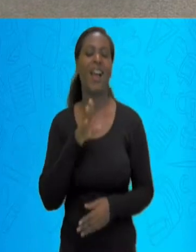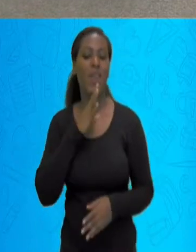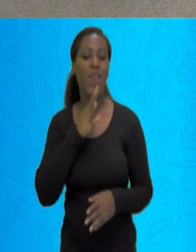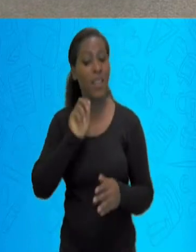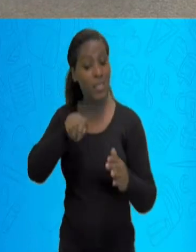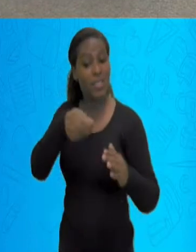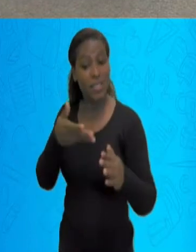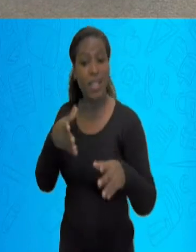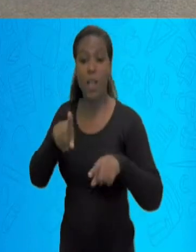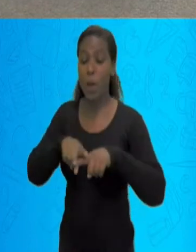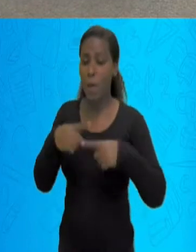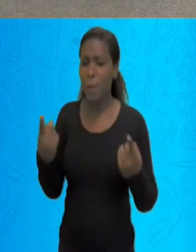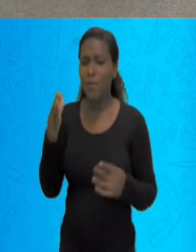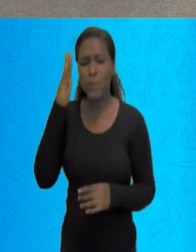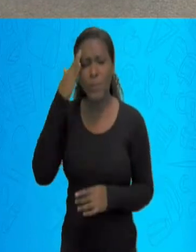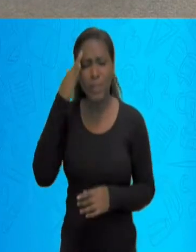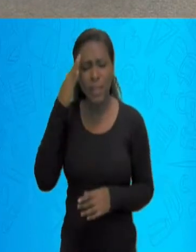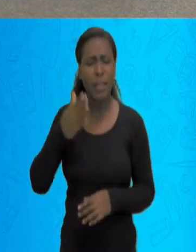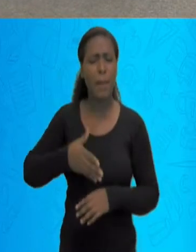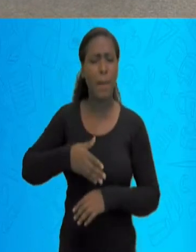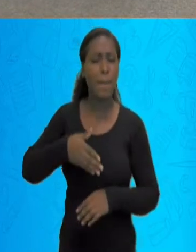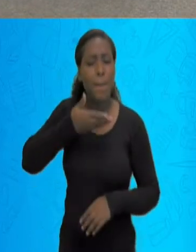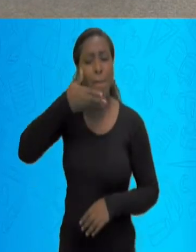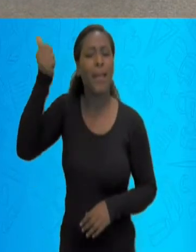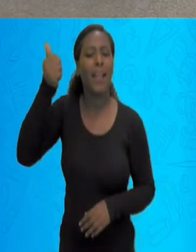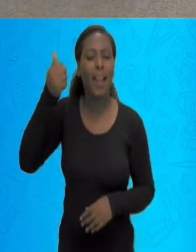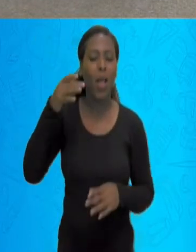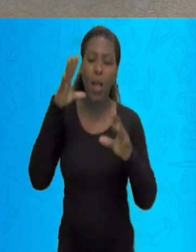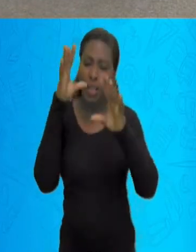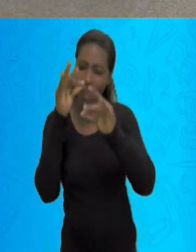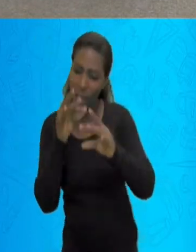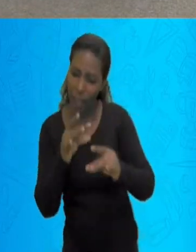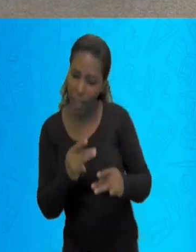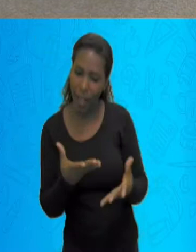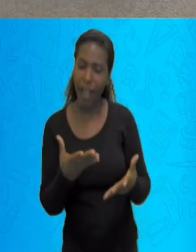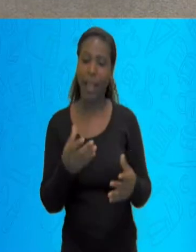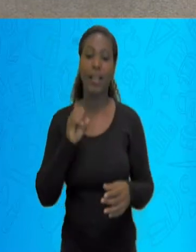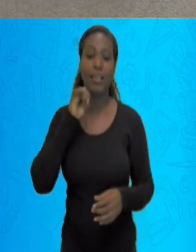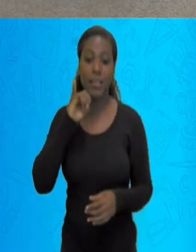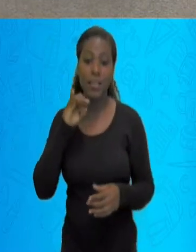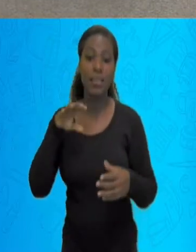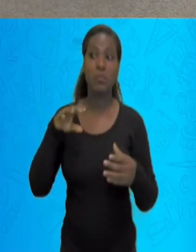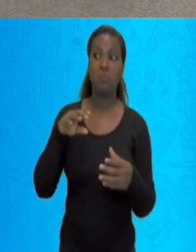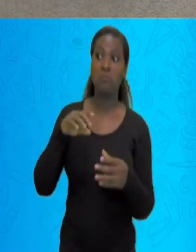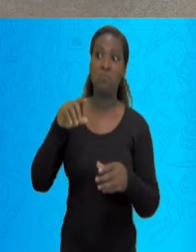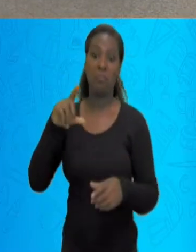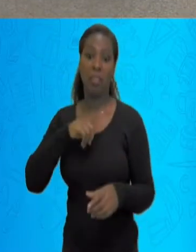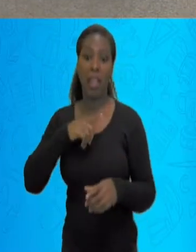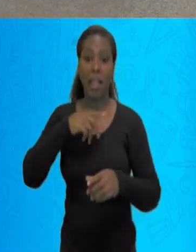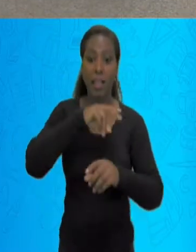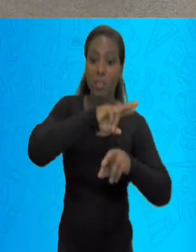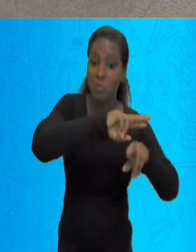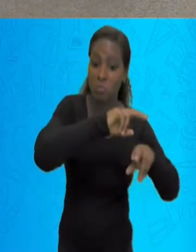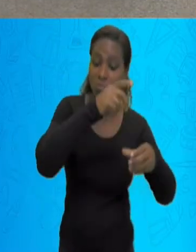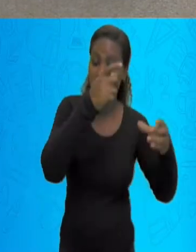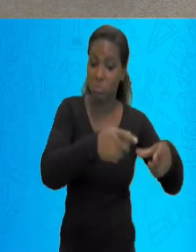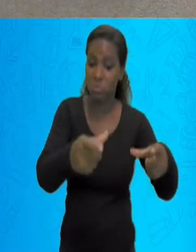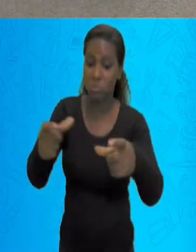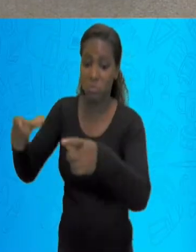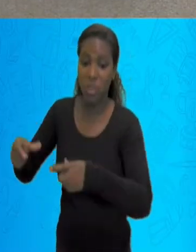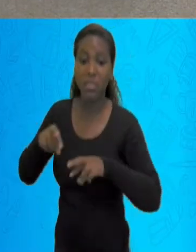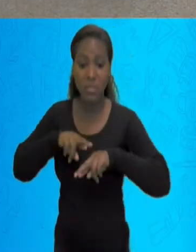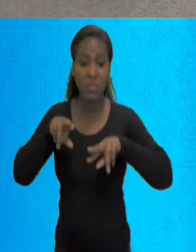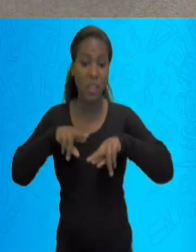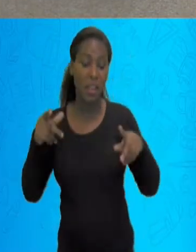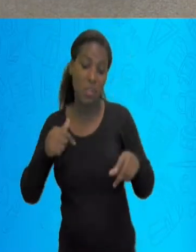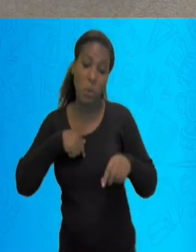vários outros lugares ou só aqui no Brasil. Vamos lá então. O Brasil é um país bastante extenso,